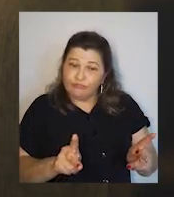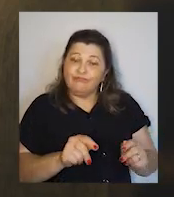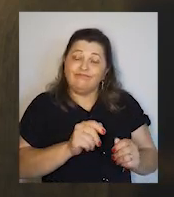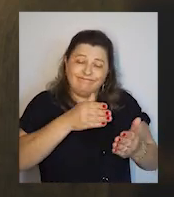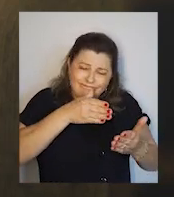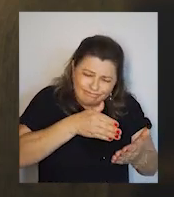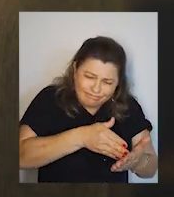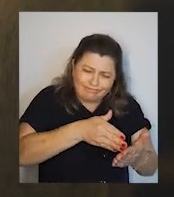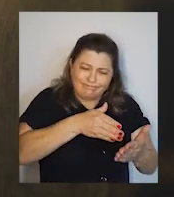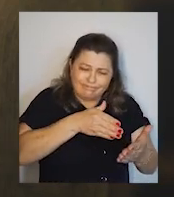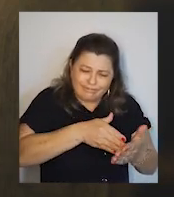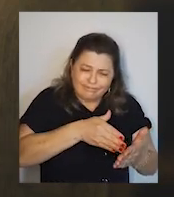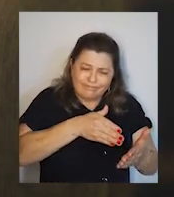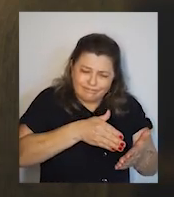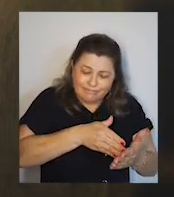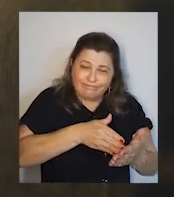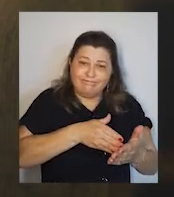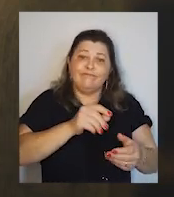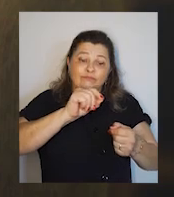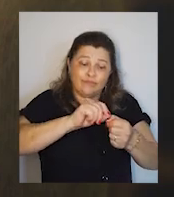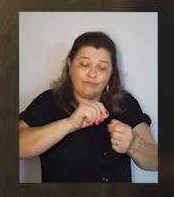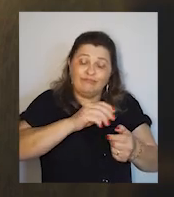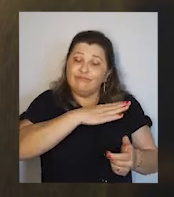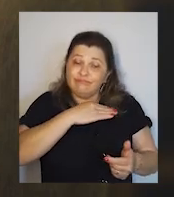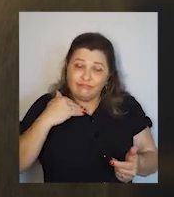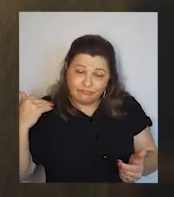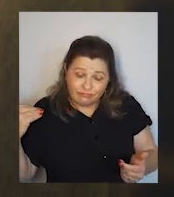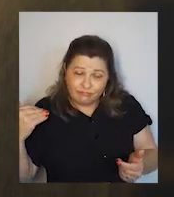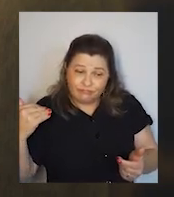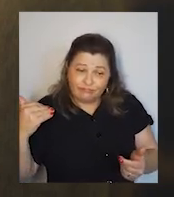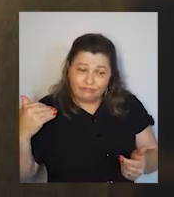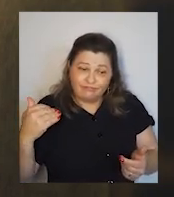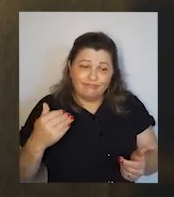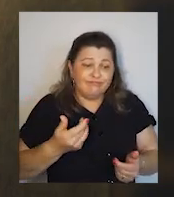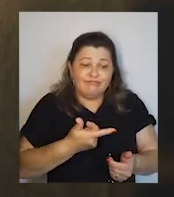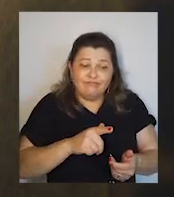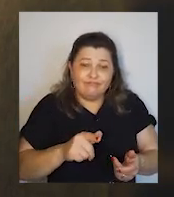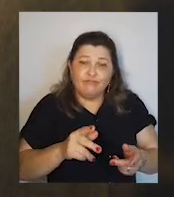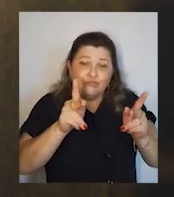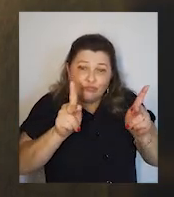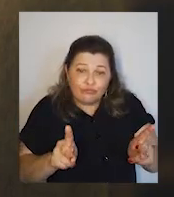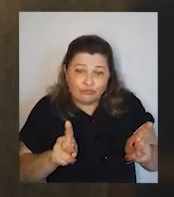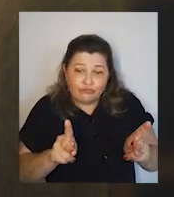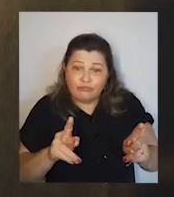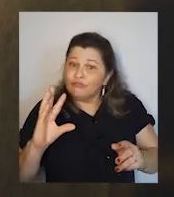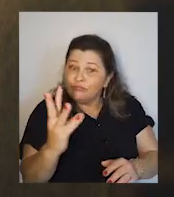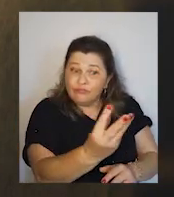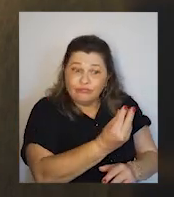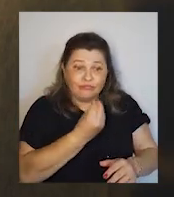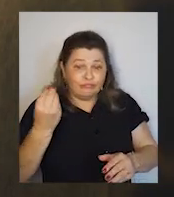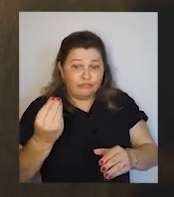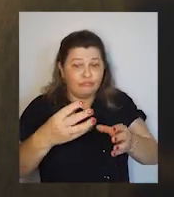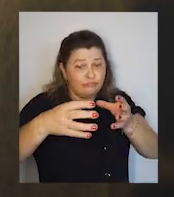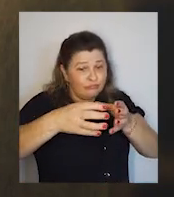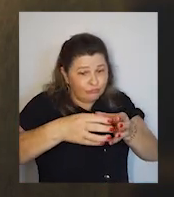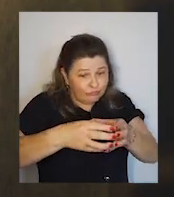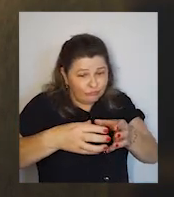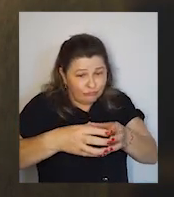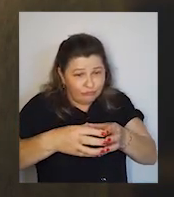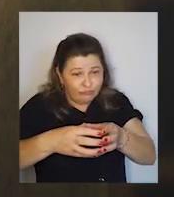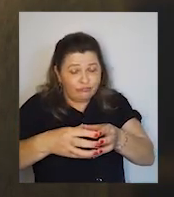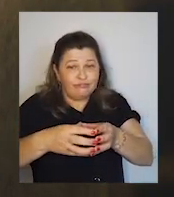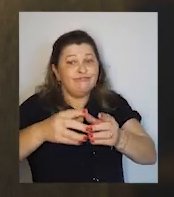naquele limite para cometer o suicídio. Não tem uma pessoa mais importante que a outra, é todo um conjunto